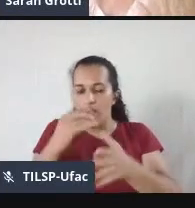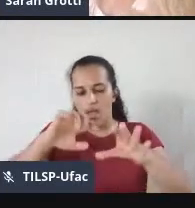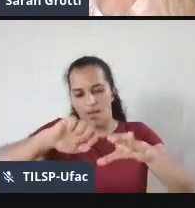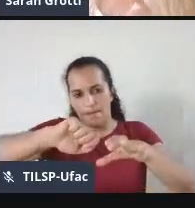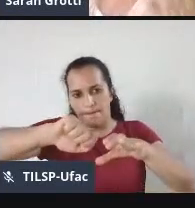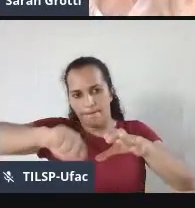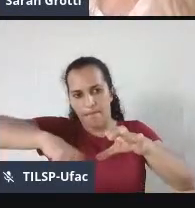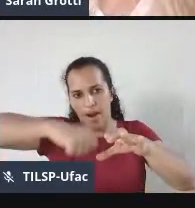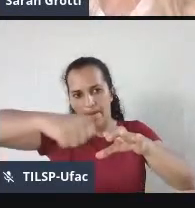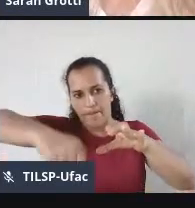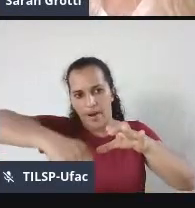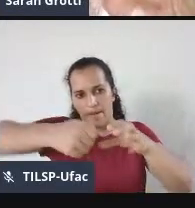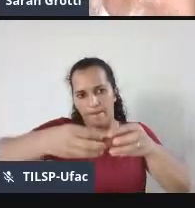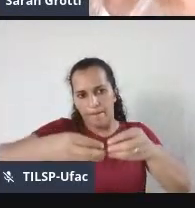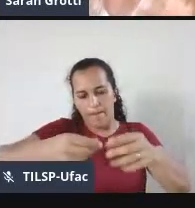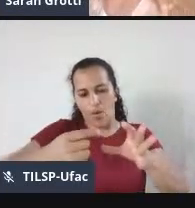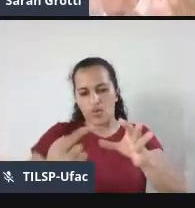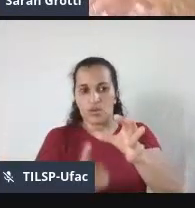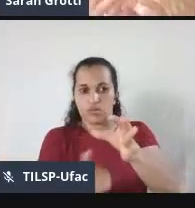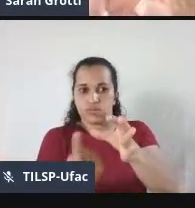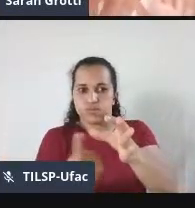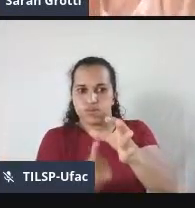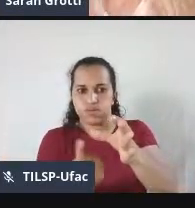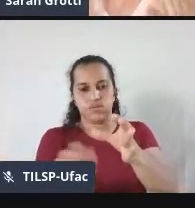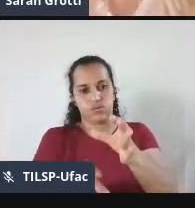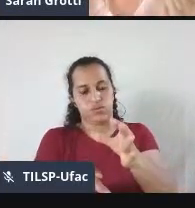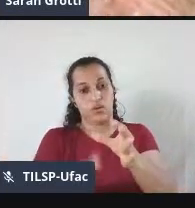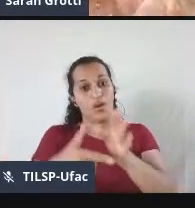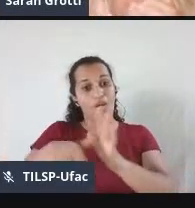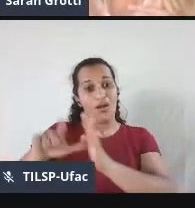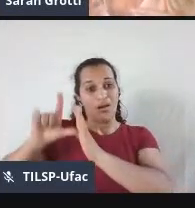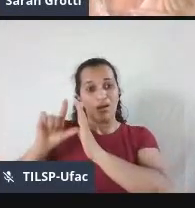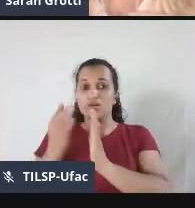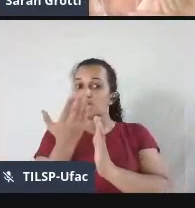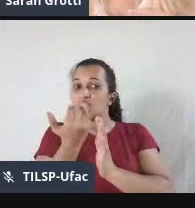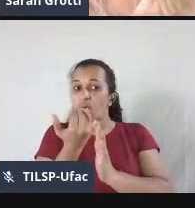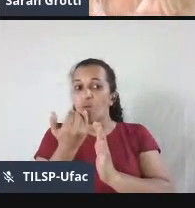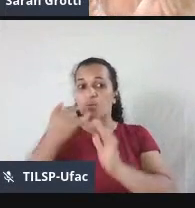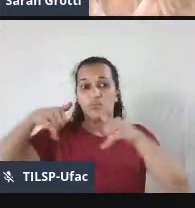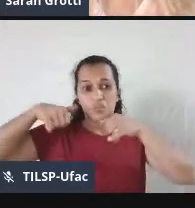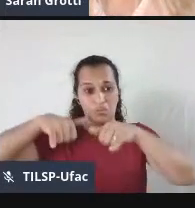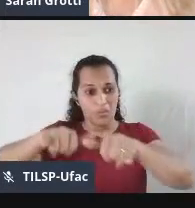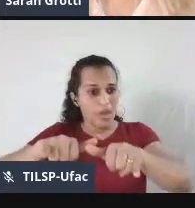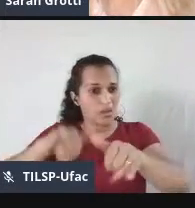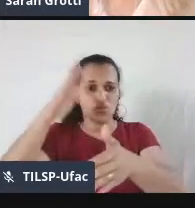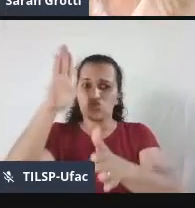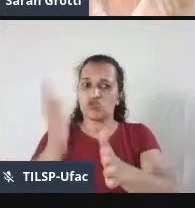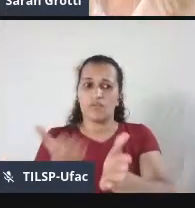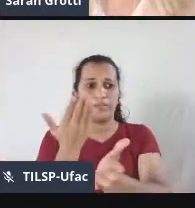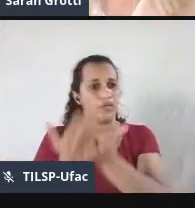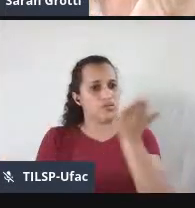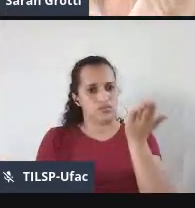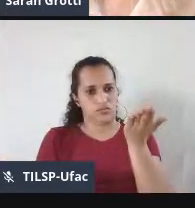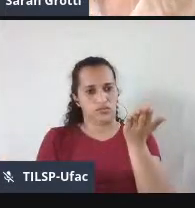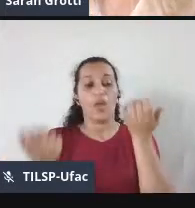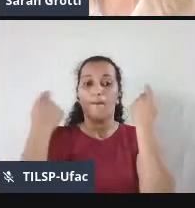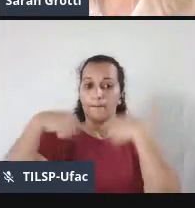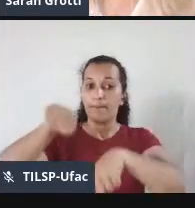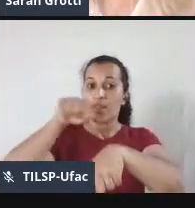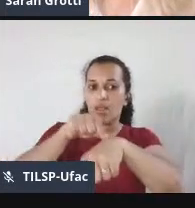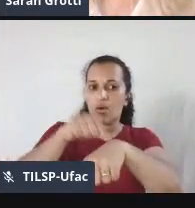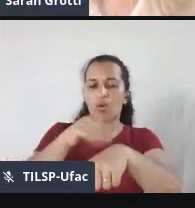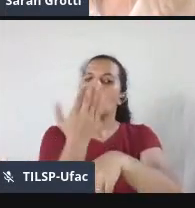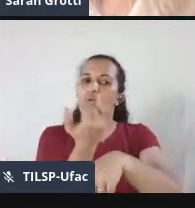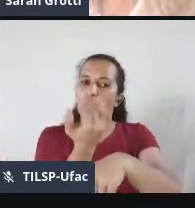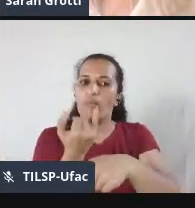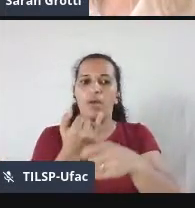compra aquela linhaça moída antes no supermercado empacotadinho, ela já vai perder ali o